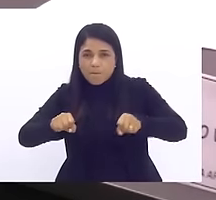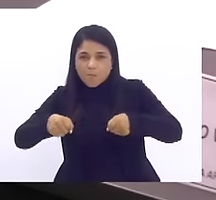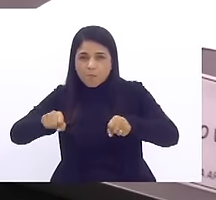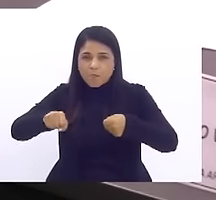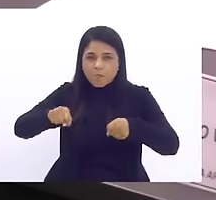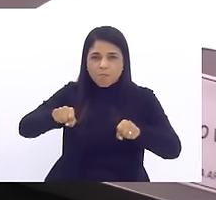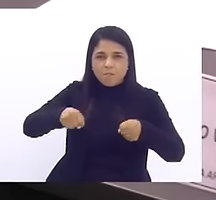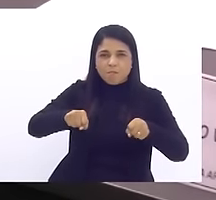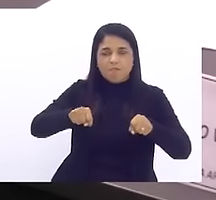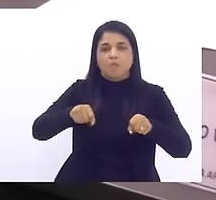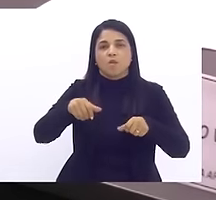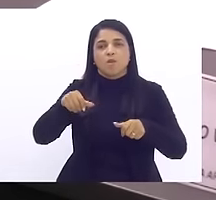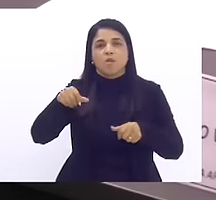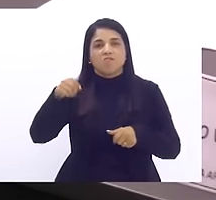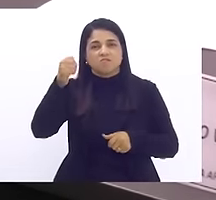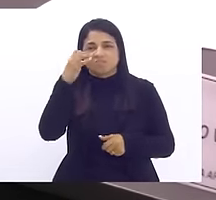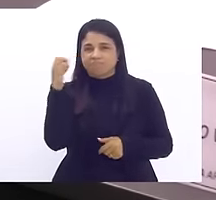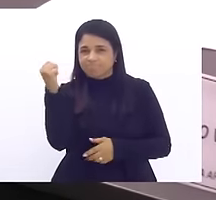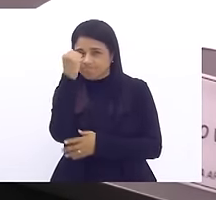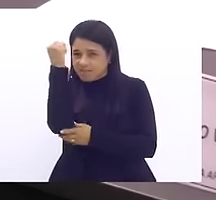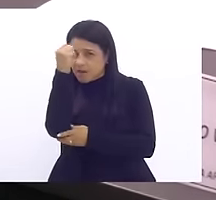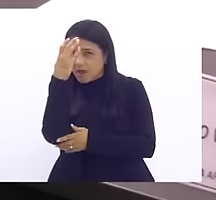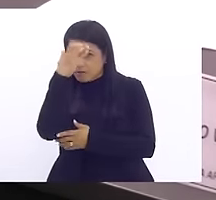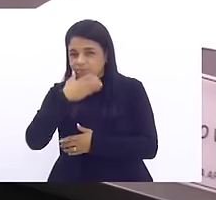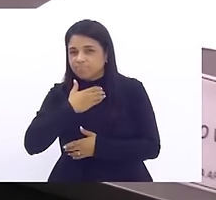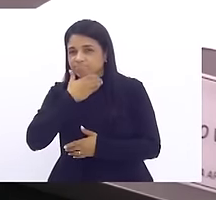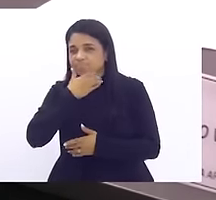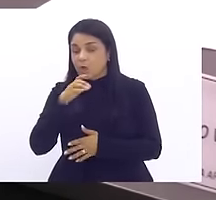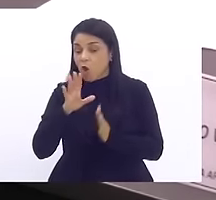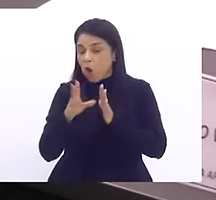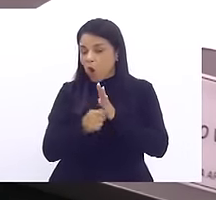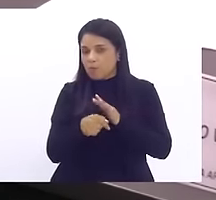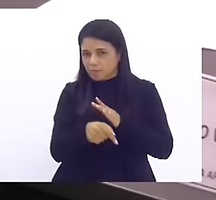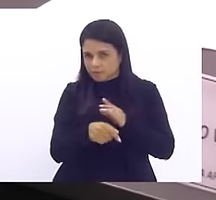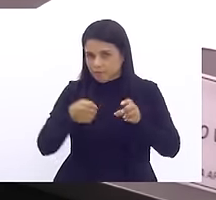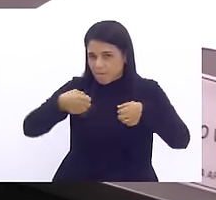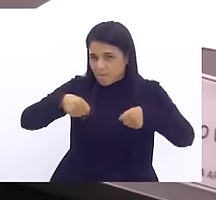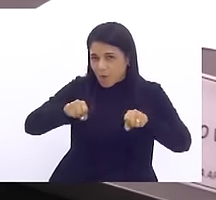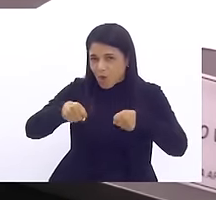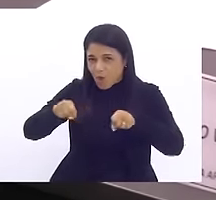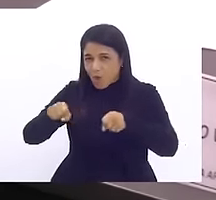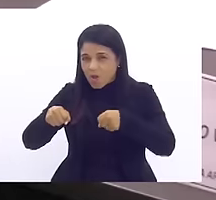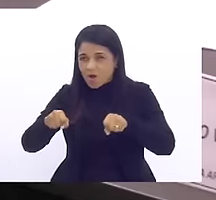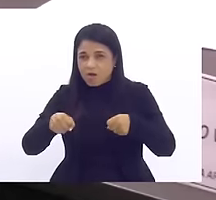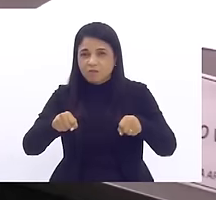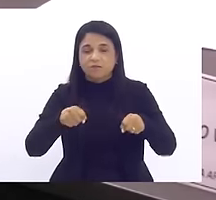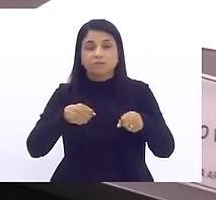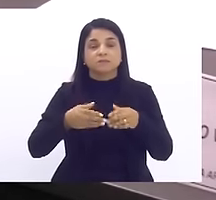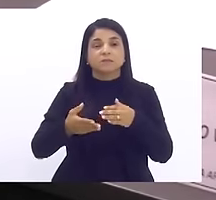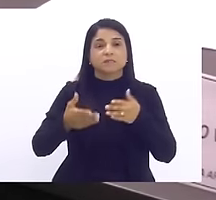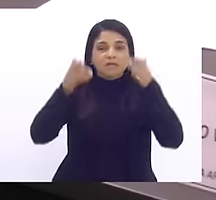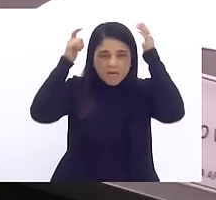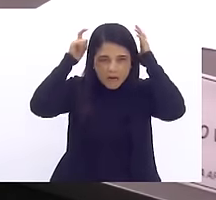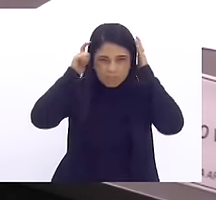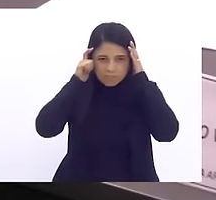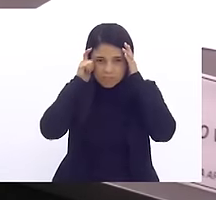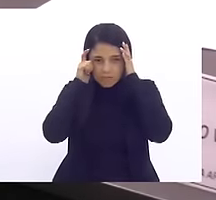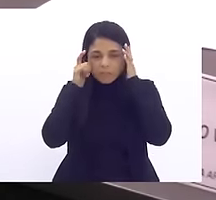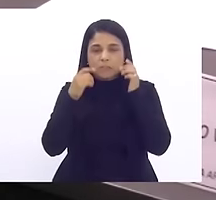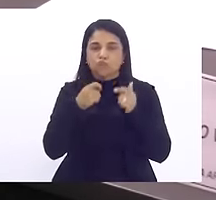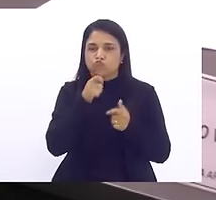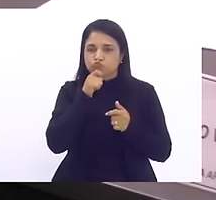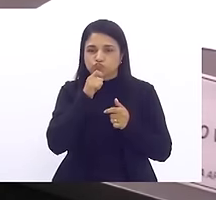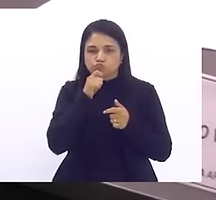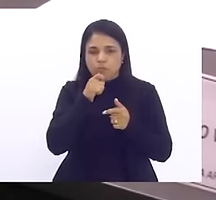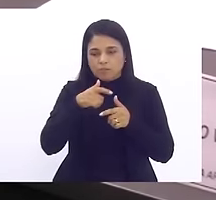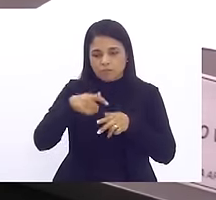o problema mais grave que aqueles que praticam os roubos se ele tivessem capacete no banco de trás é uma infração municipal